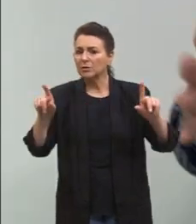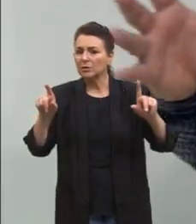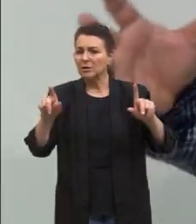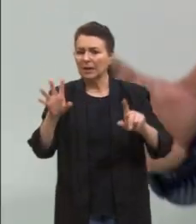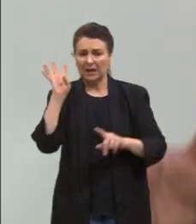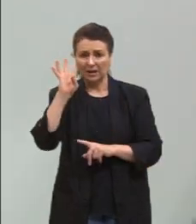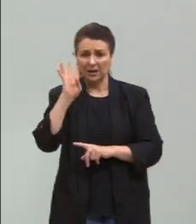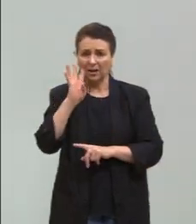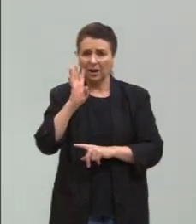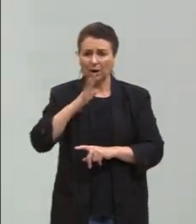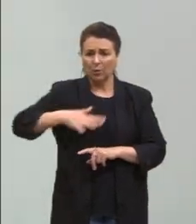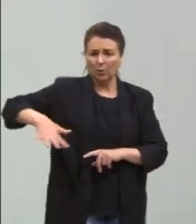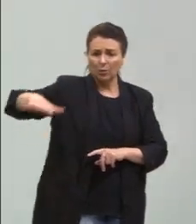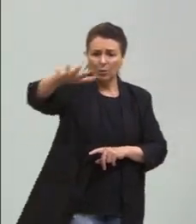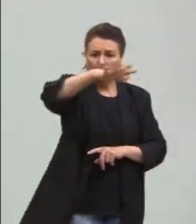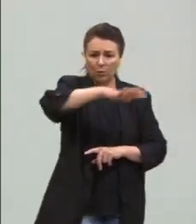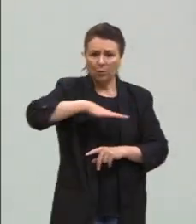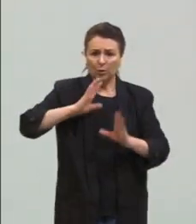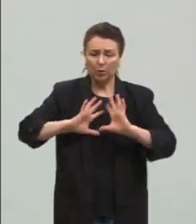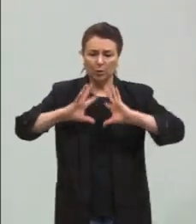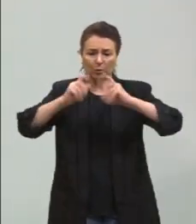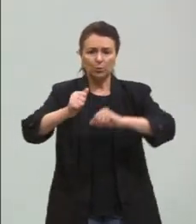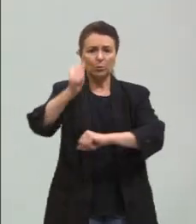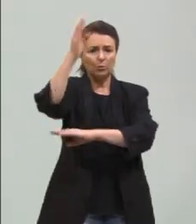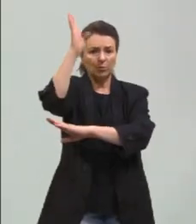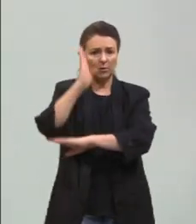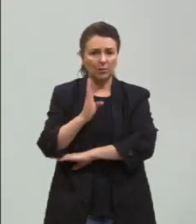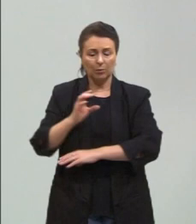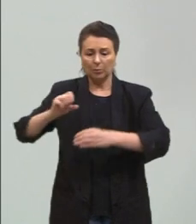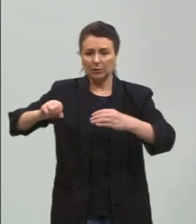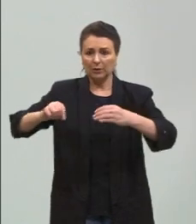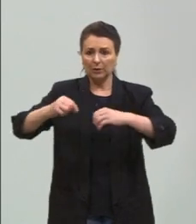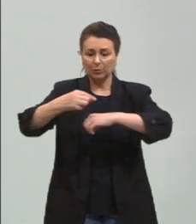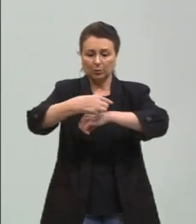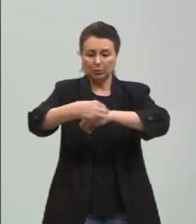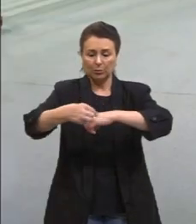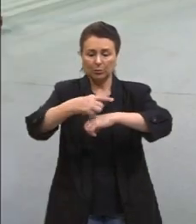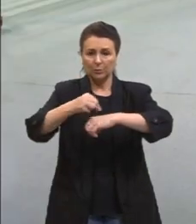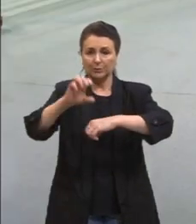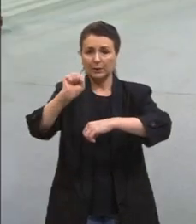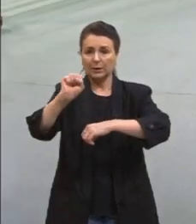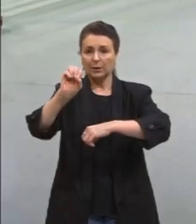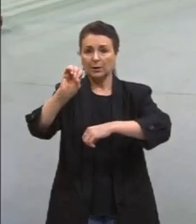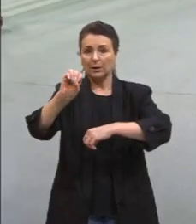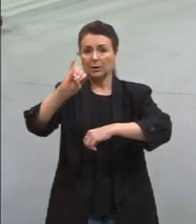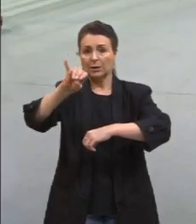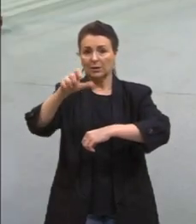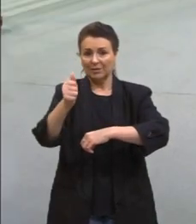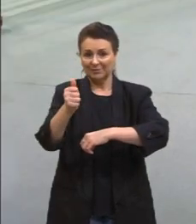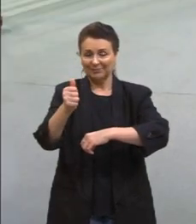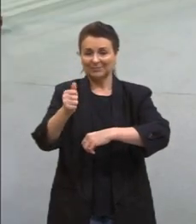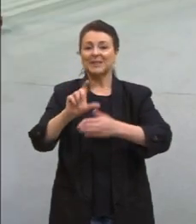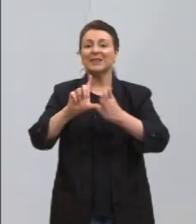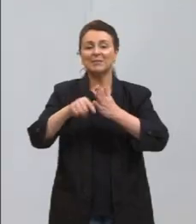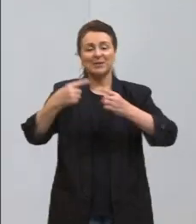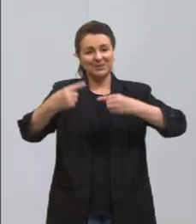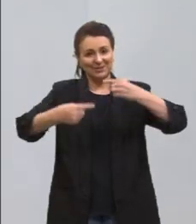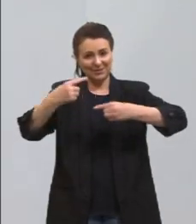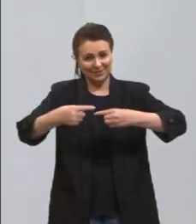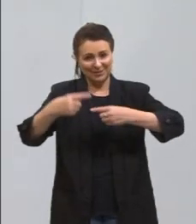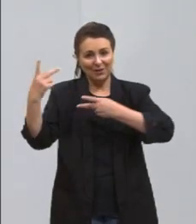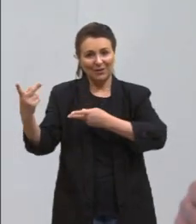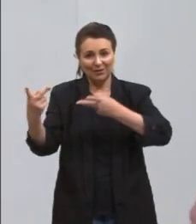Brasil implantação de soja também dá para ser perguntar isso aí vamos discutir mais isso no próximo bloco eu te convido para você